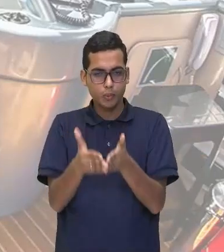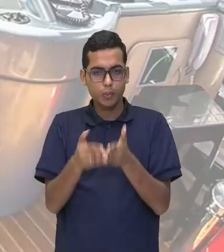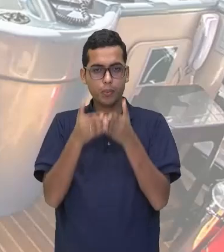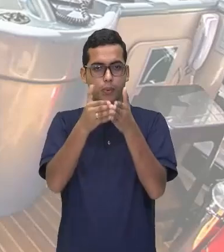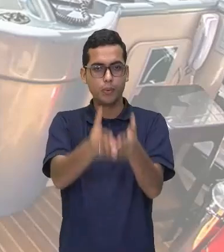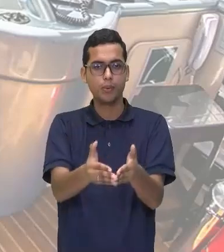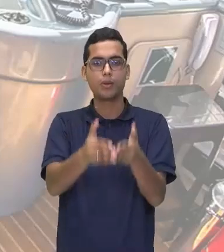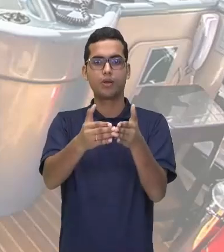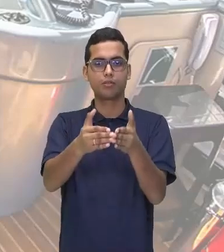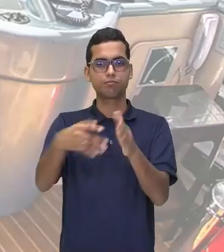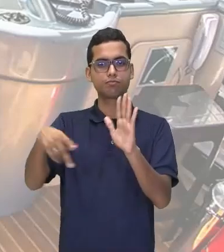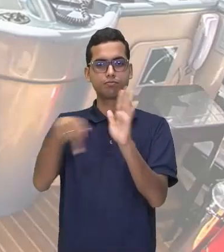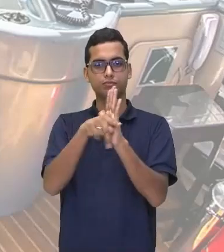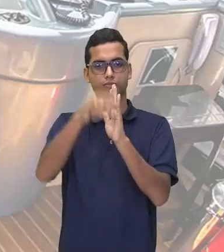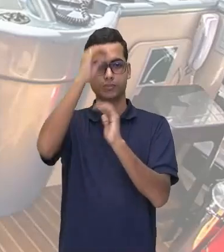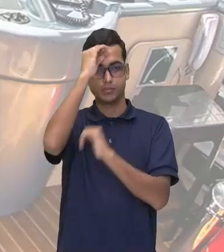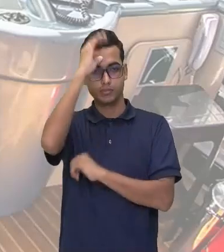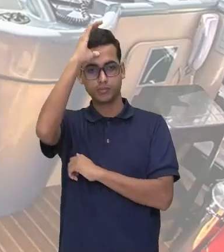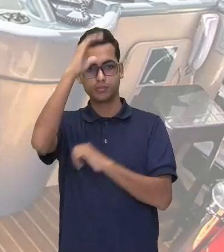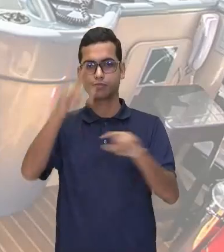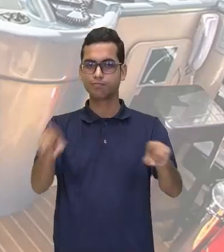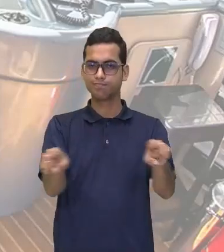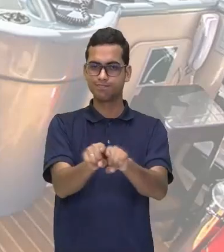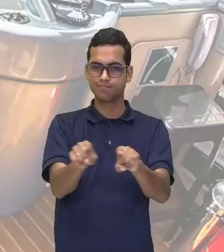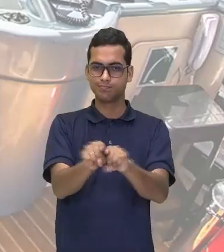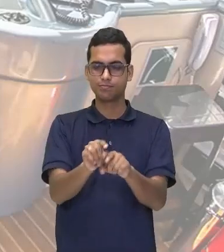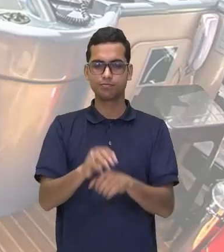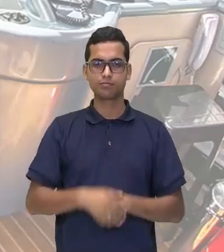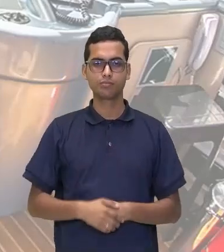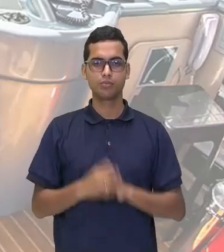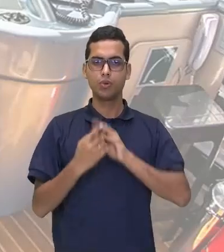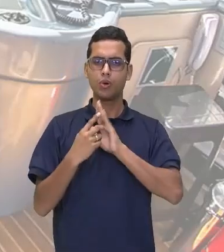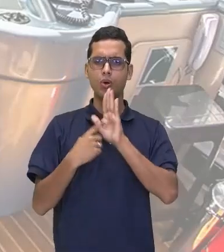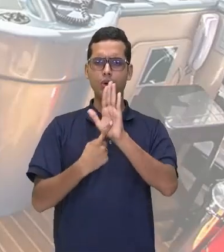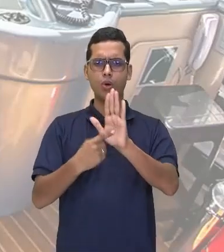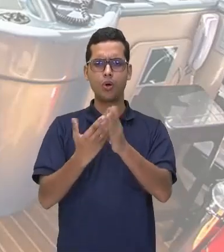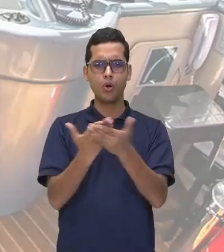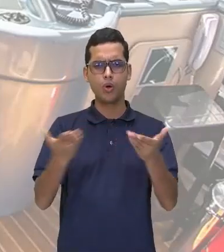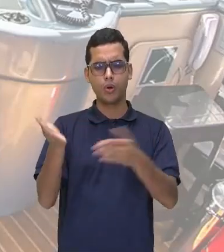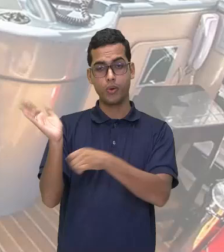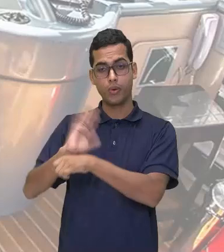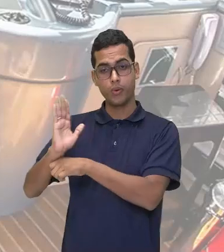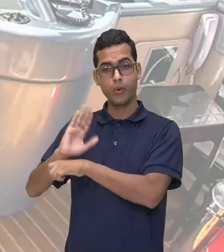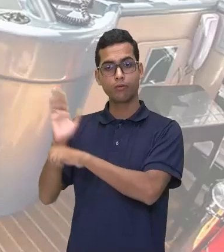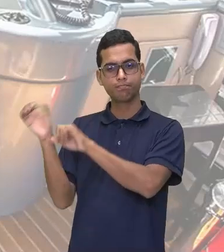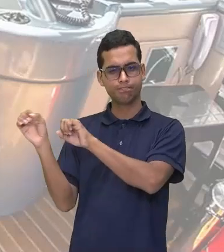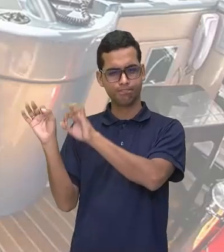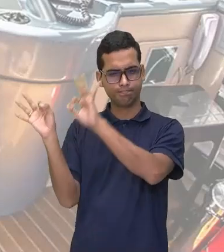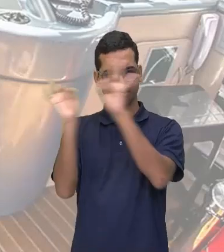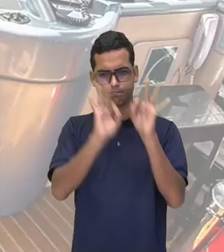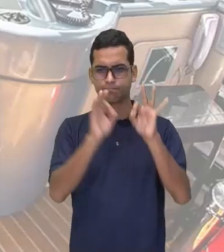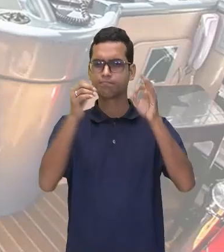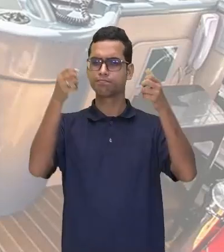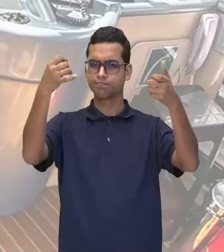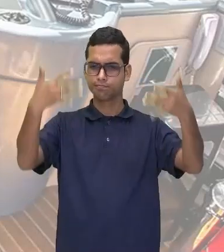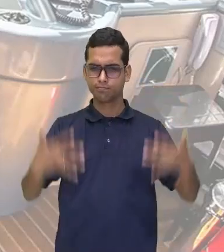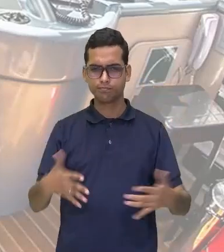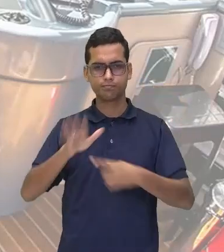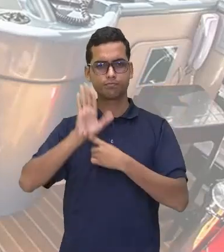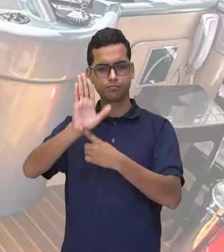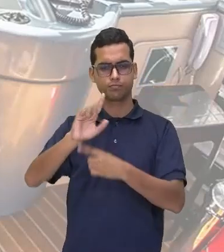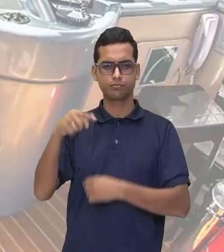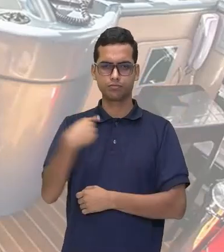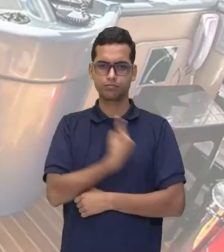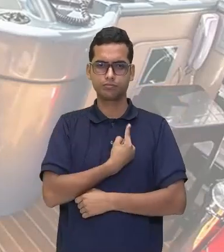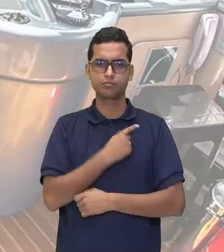do Conhecimento. Mas antes disso, trago para você um vídeo sobre uma apresentação do que nós vamos